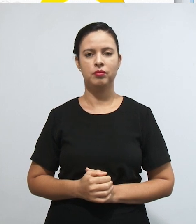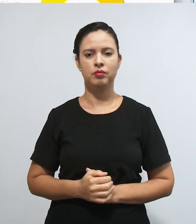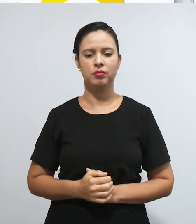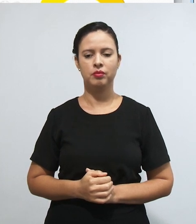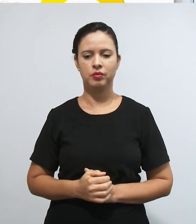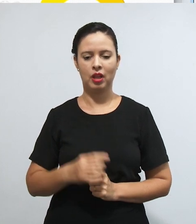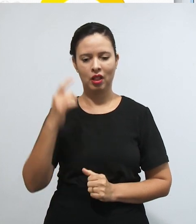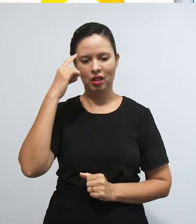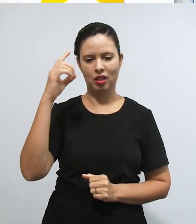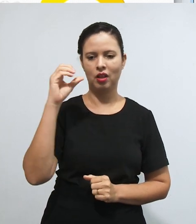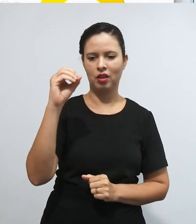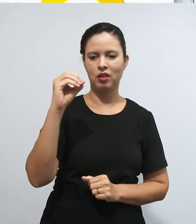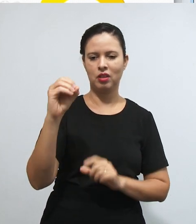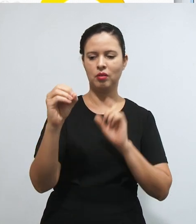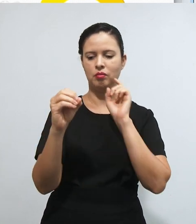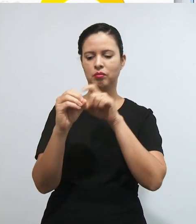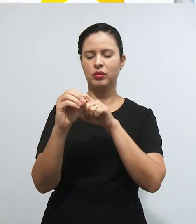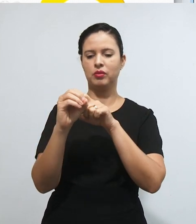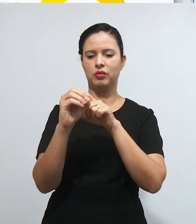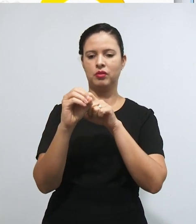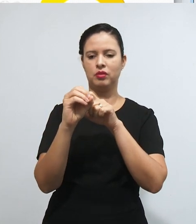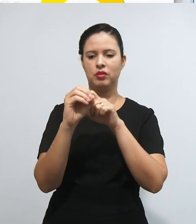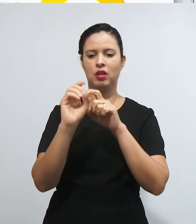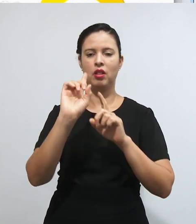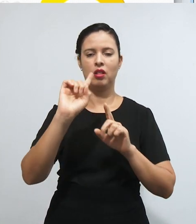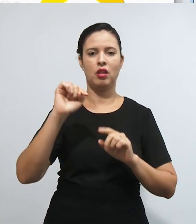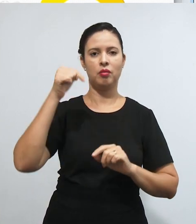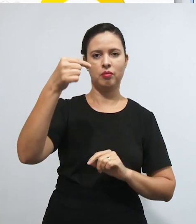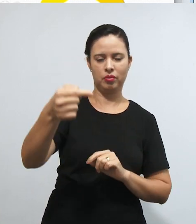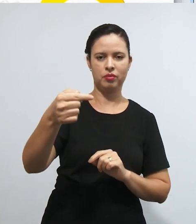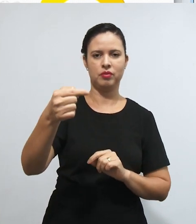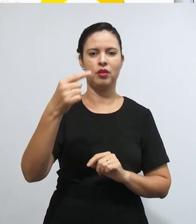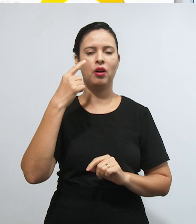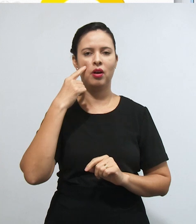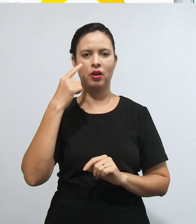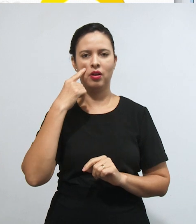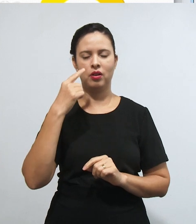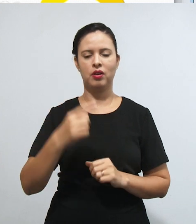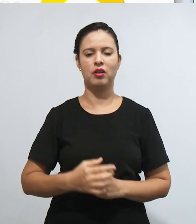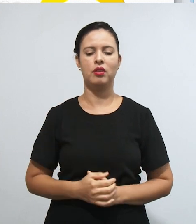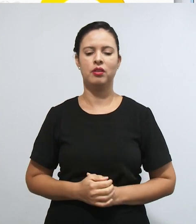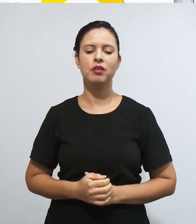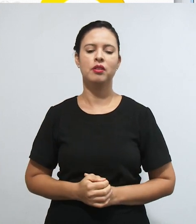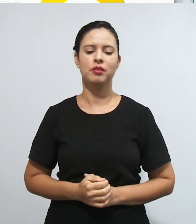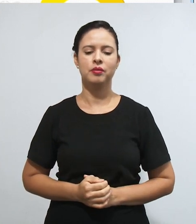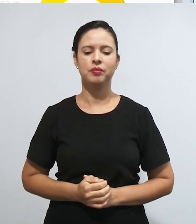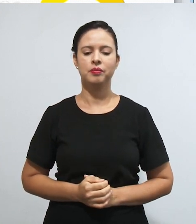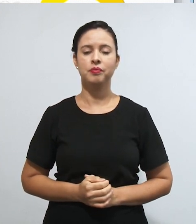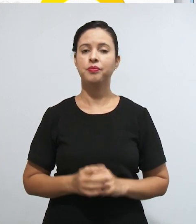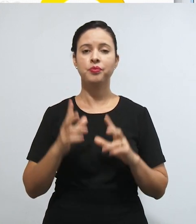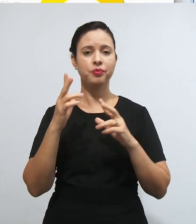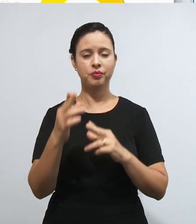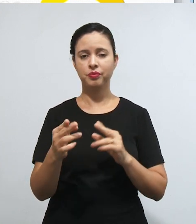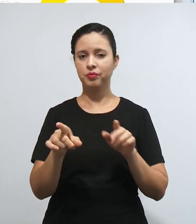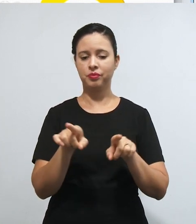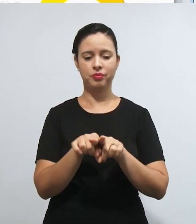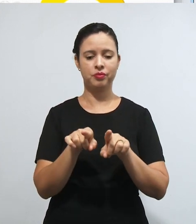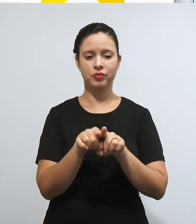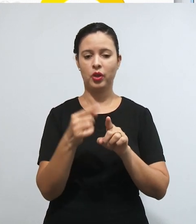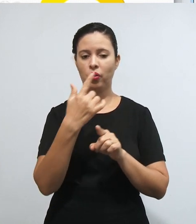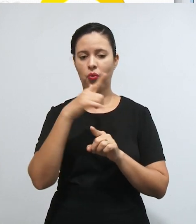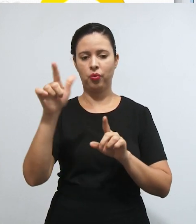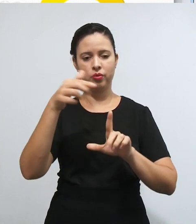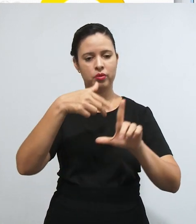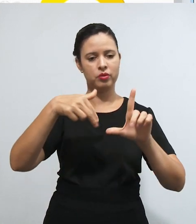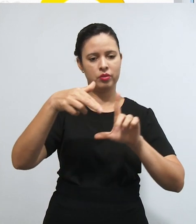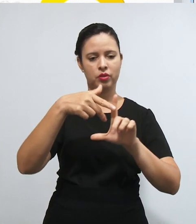Ele vai começar também após a outra elipse. Eu vou colocar aqui, ó, após o anterior. E esse último aqui eu vou colocar a flutuação